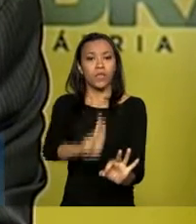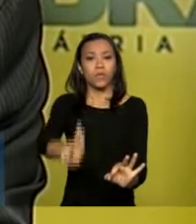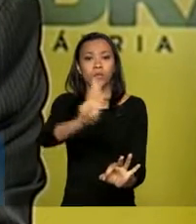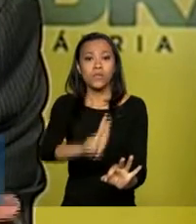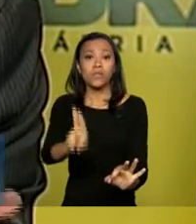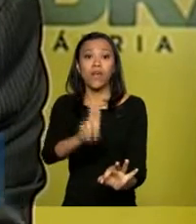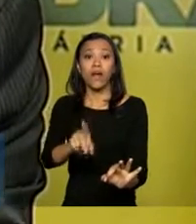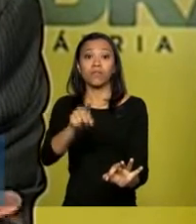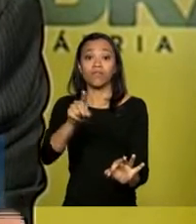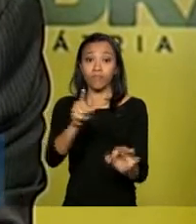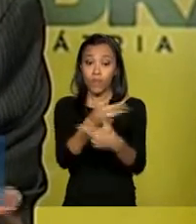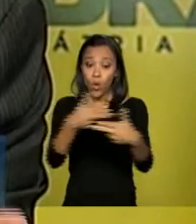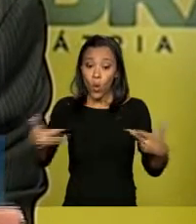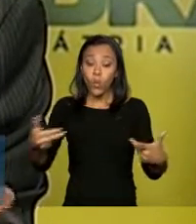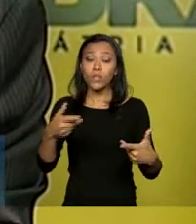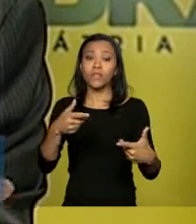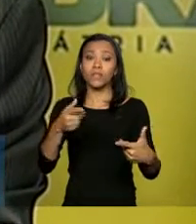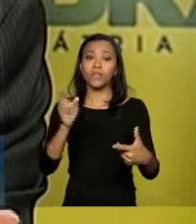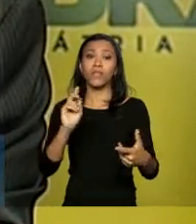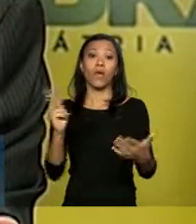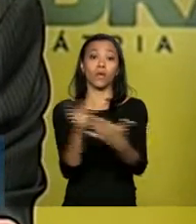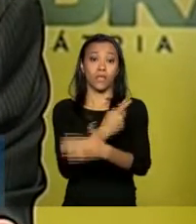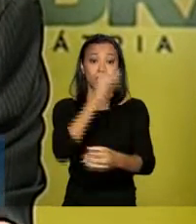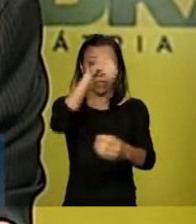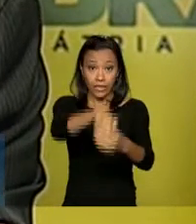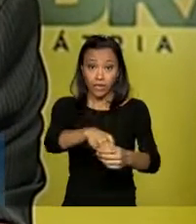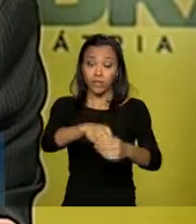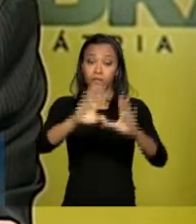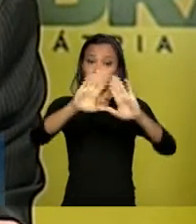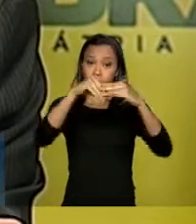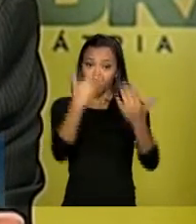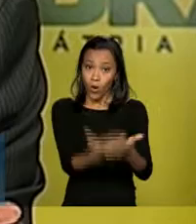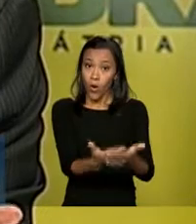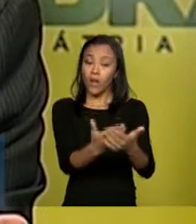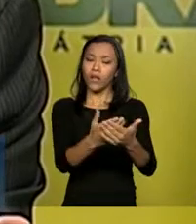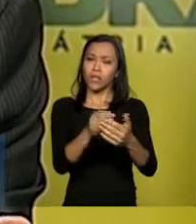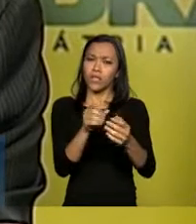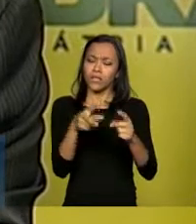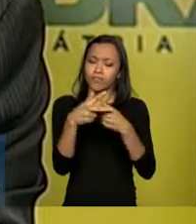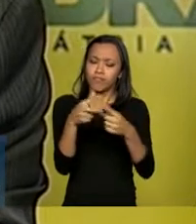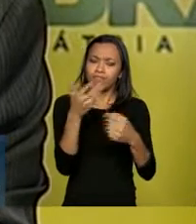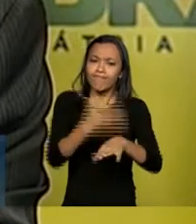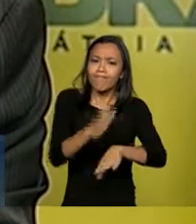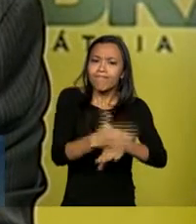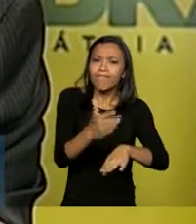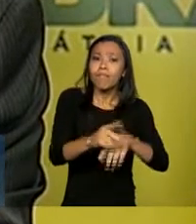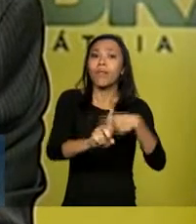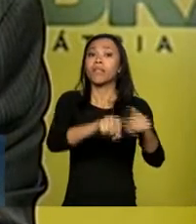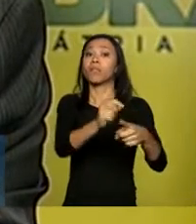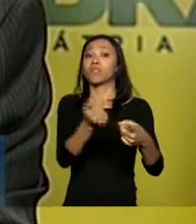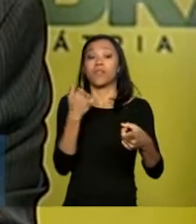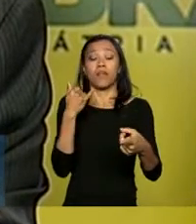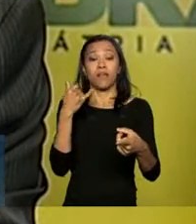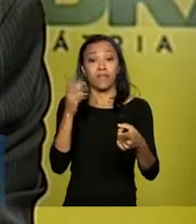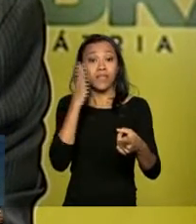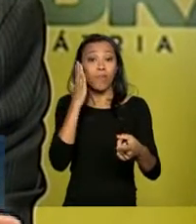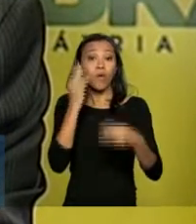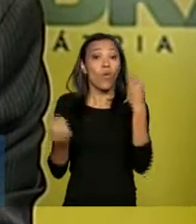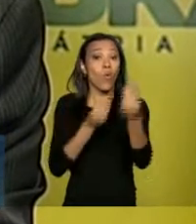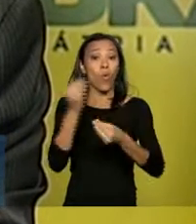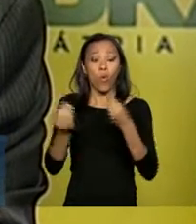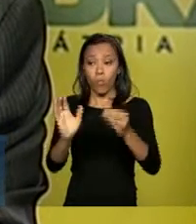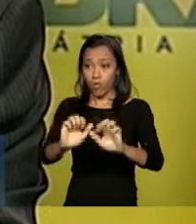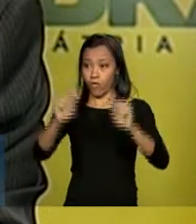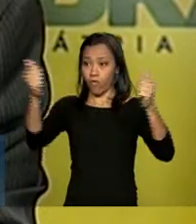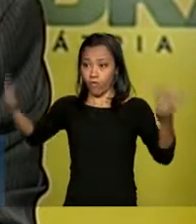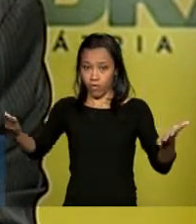para combater a desigualdade que vem de fora da escola. Mas a escola está constantemente sendo impactada pela desigualdade, pior